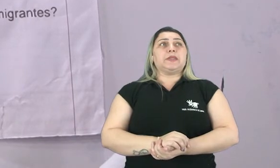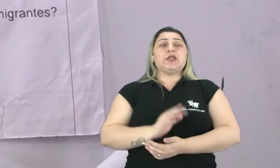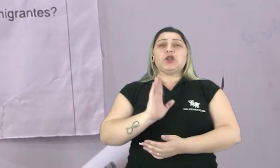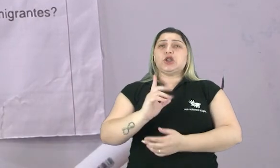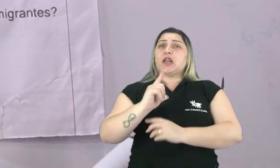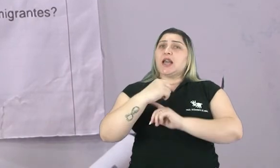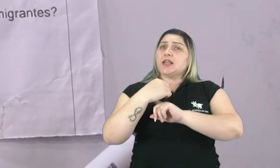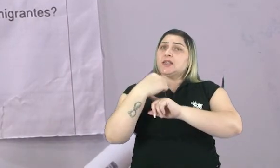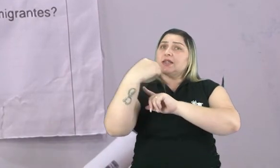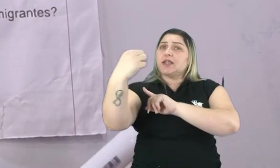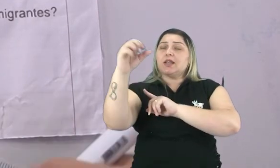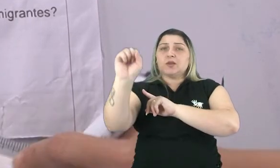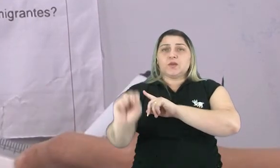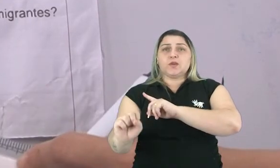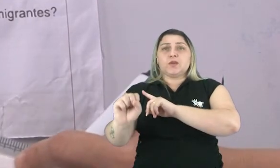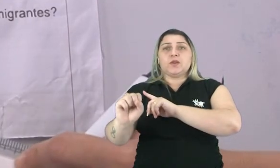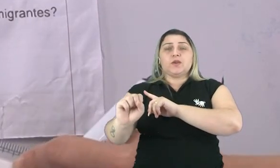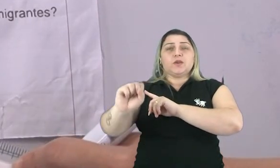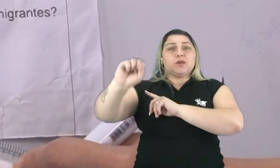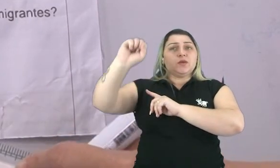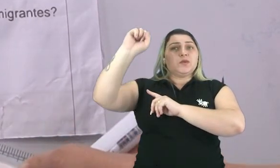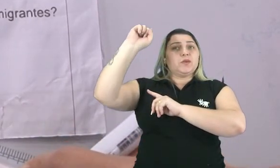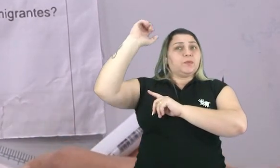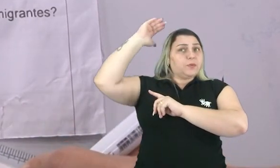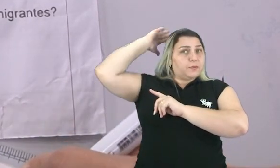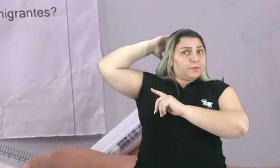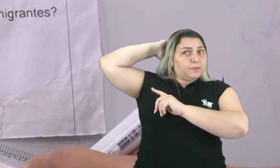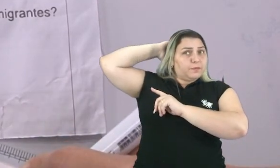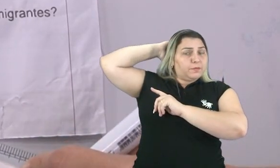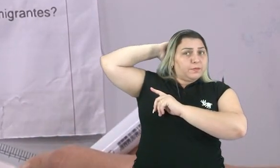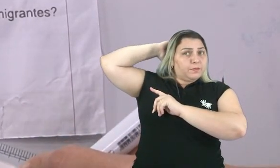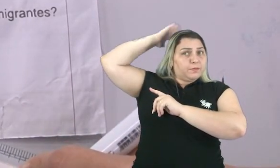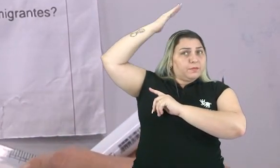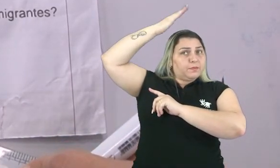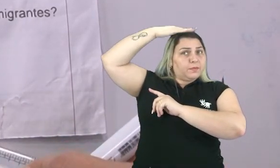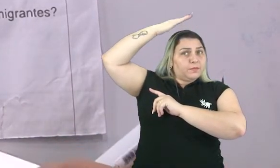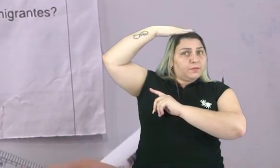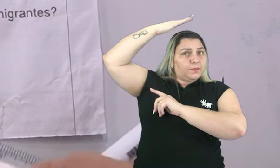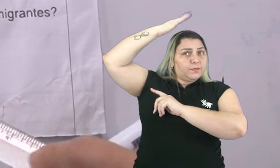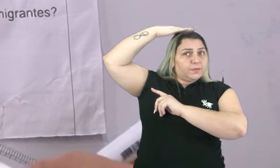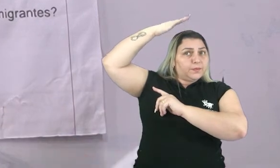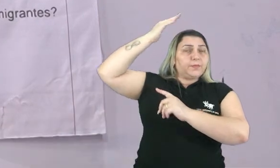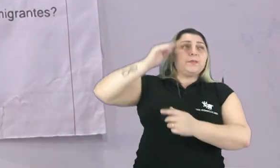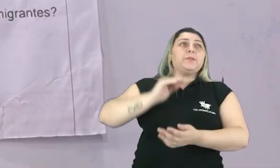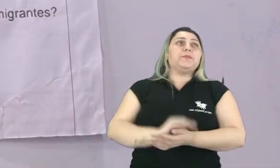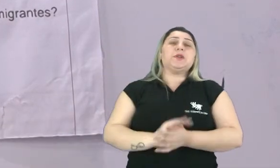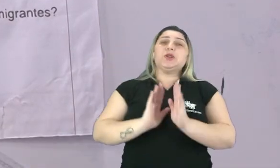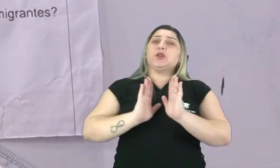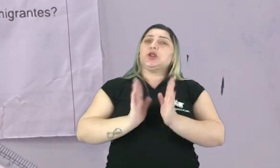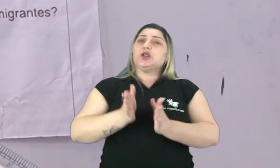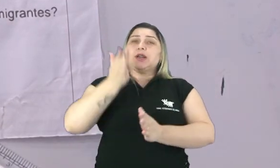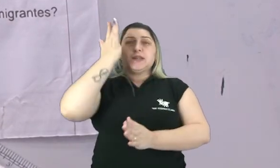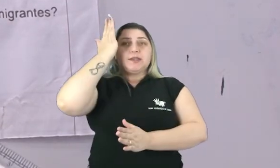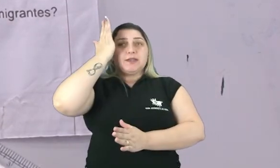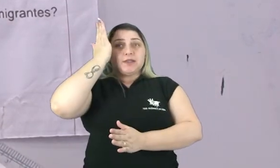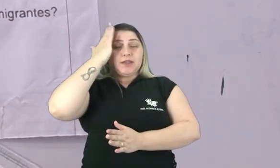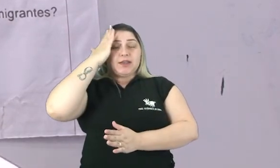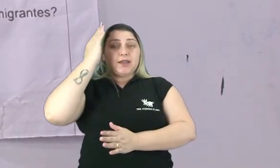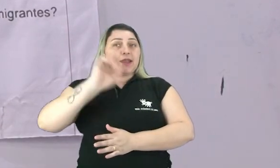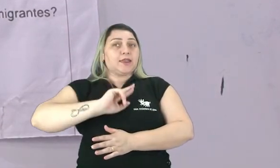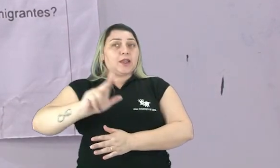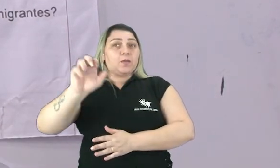já sai do sul para o Paraná, que é o estado localizado aqui em cima. Então, eu já sei que não é a região sul